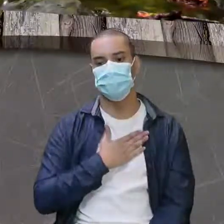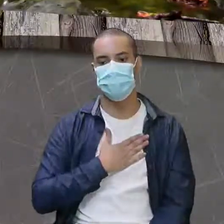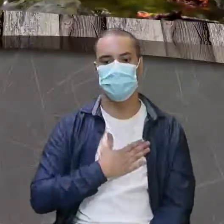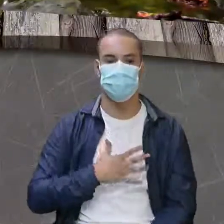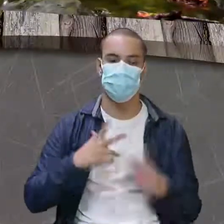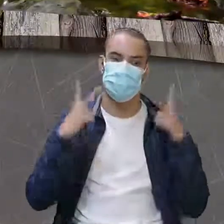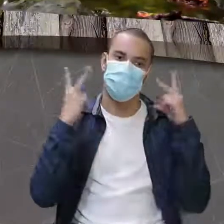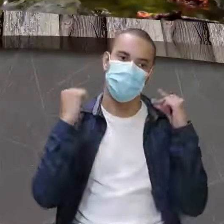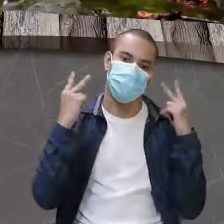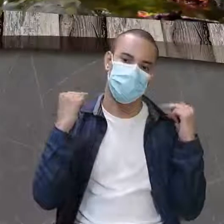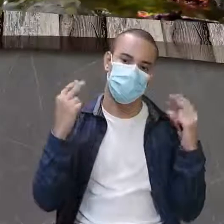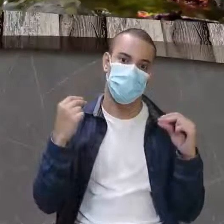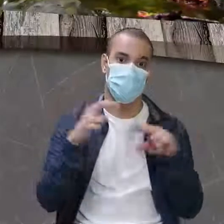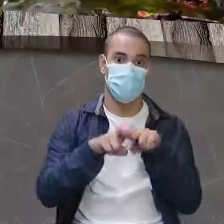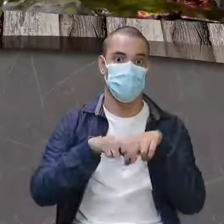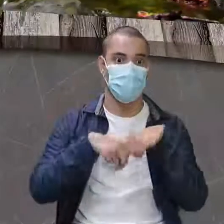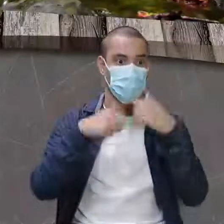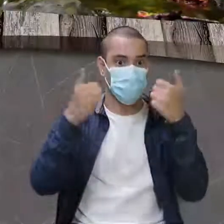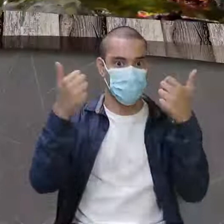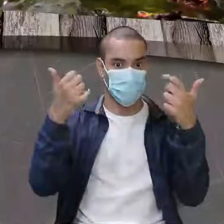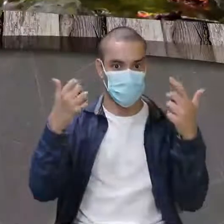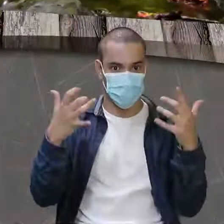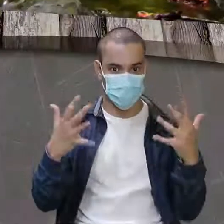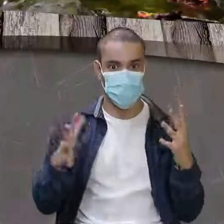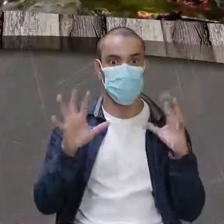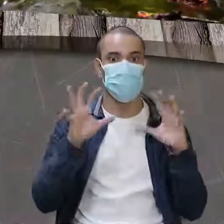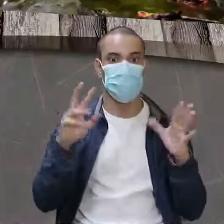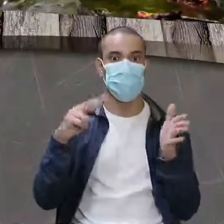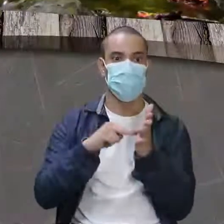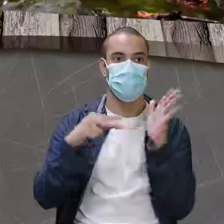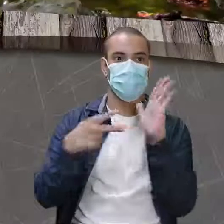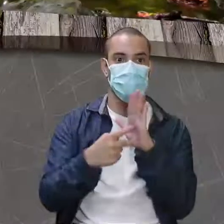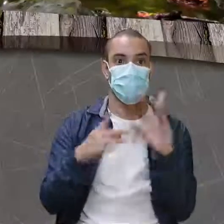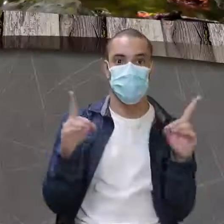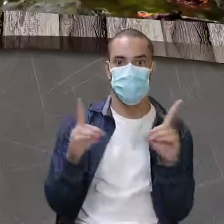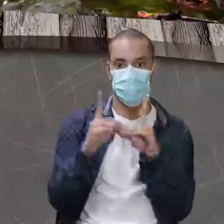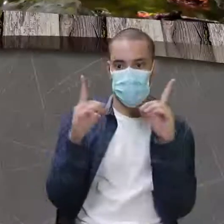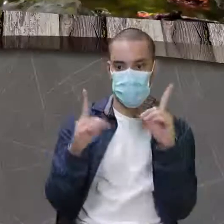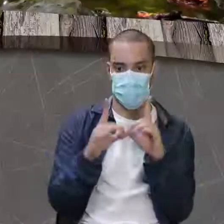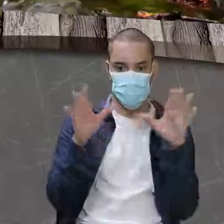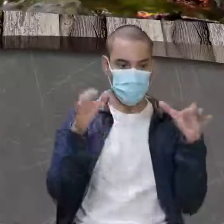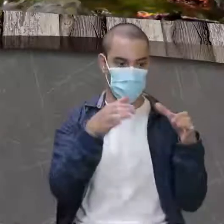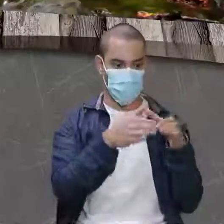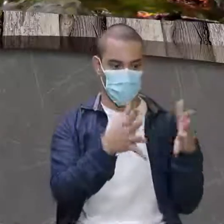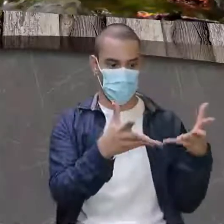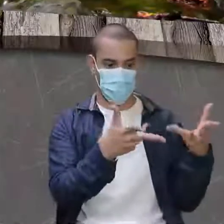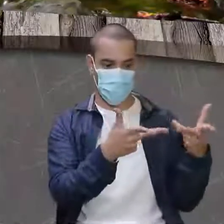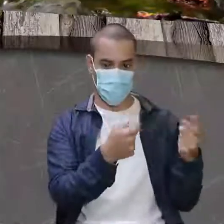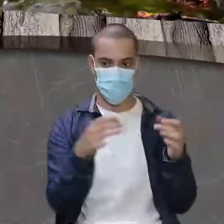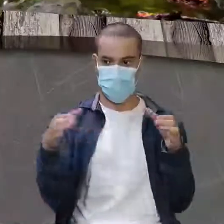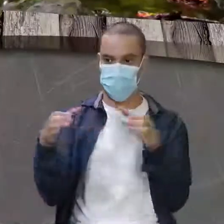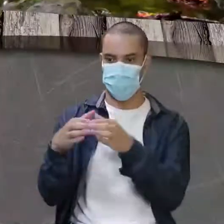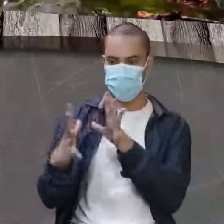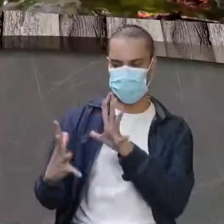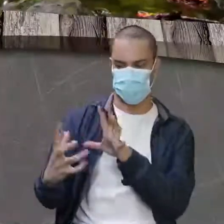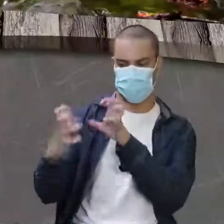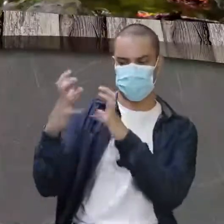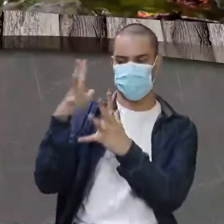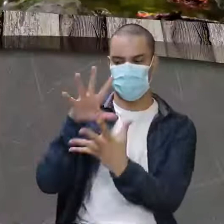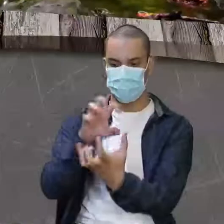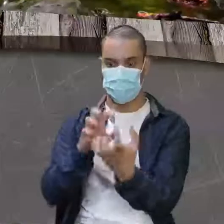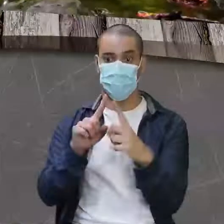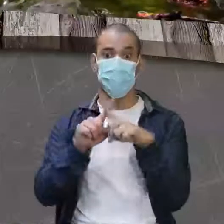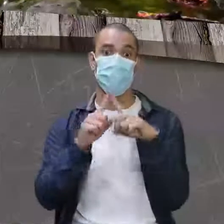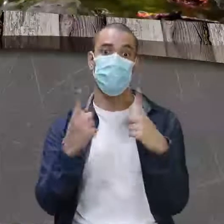tranquilo. Então, quando a gente classifica, é só uma questão didática. Relações harmônicas e relações desarmônicas, mas